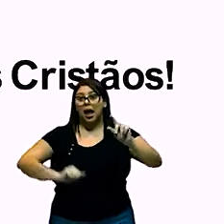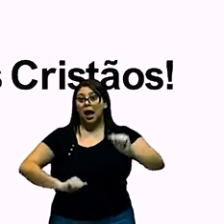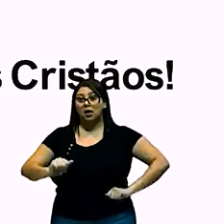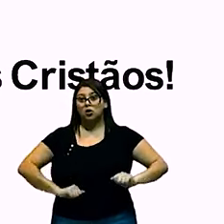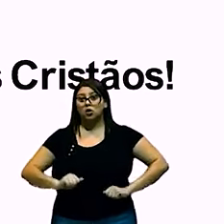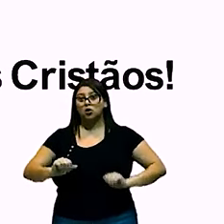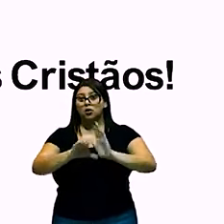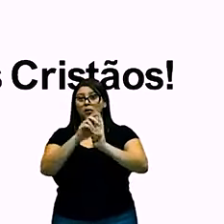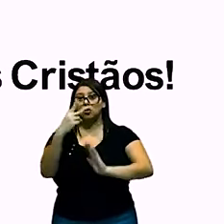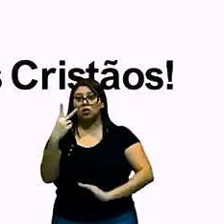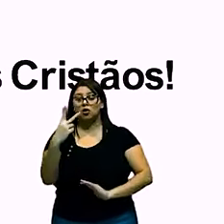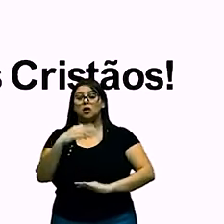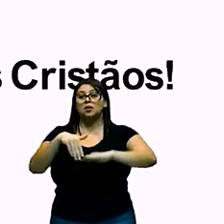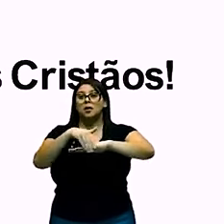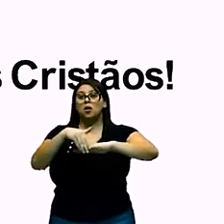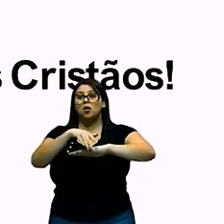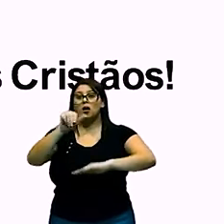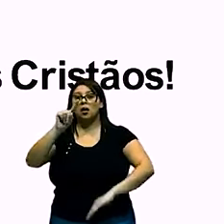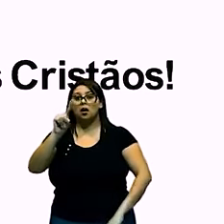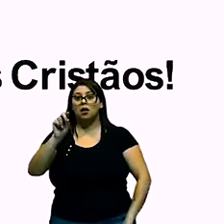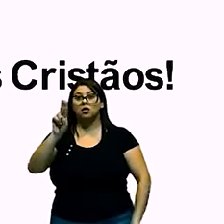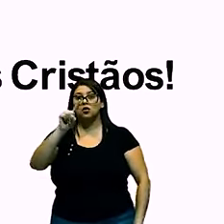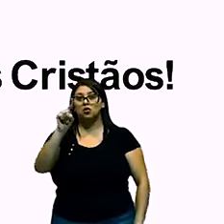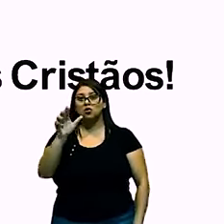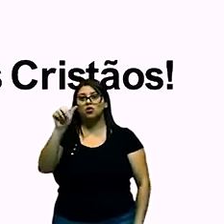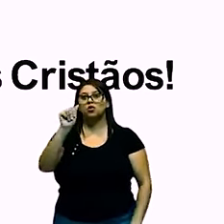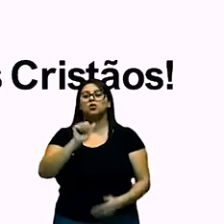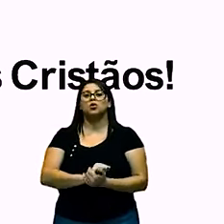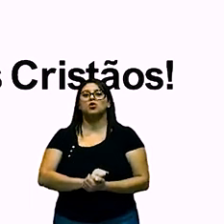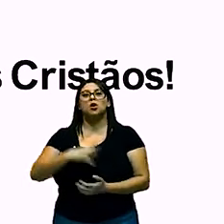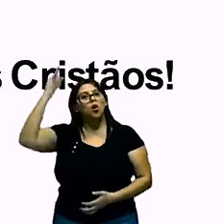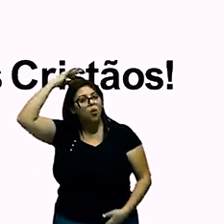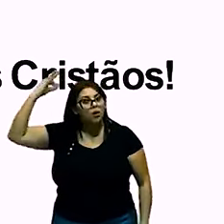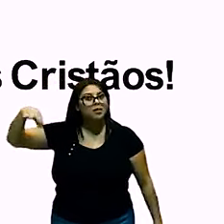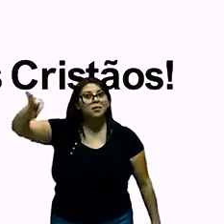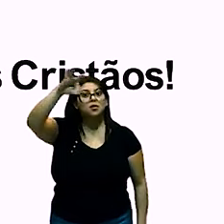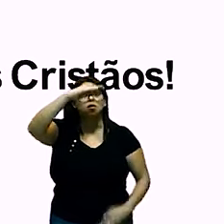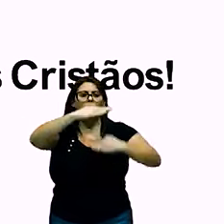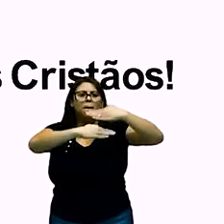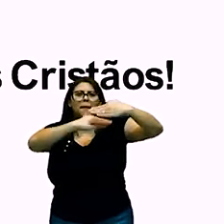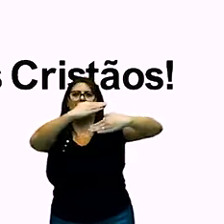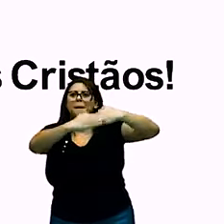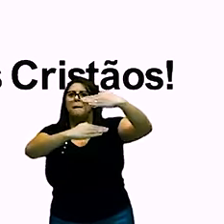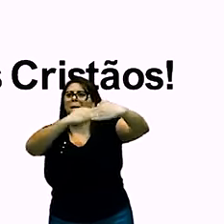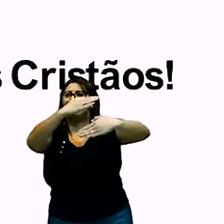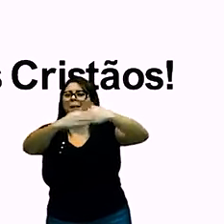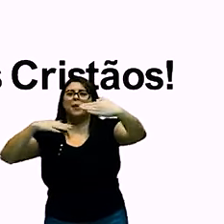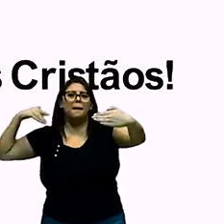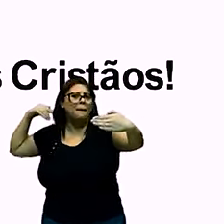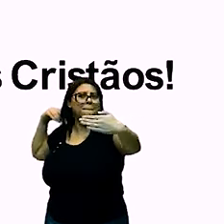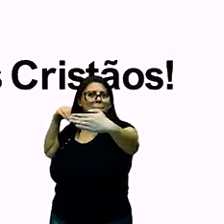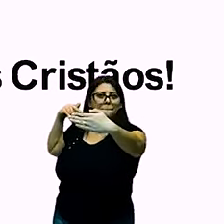Santo esteve atuante em todo momento na história da igreja. Nós